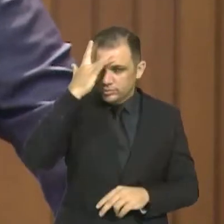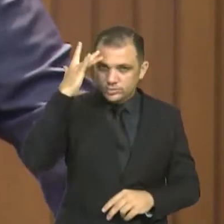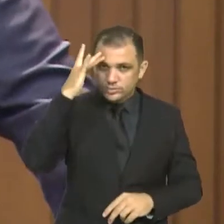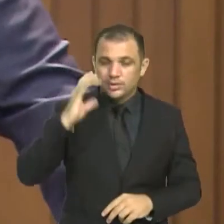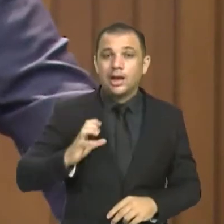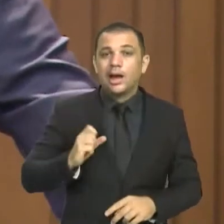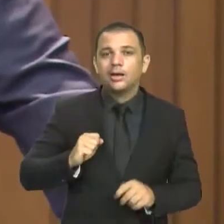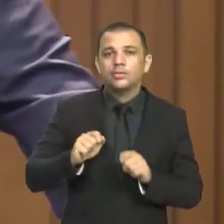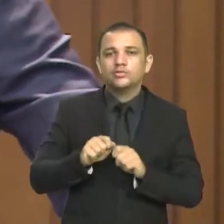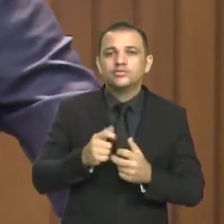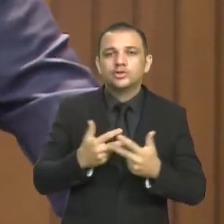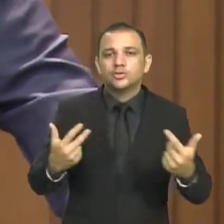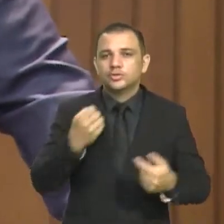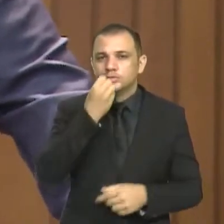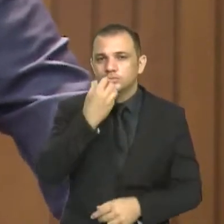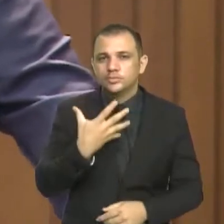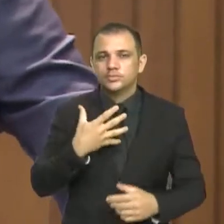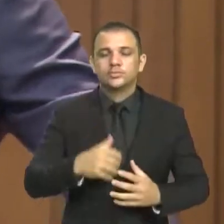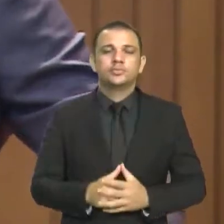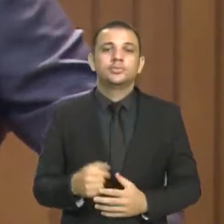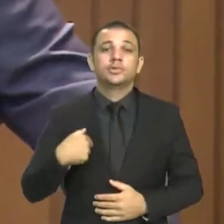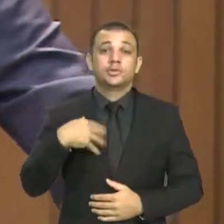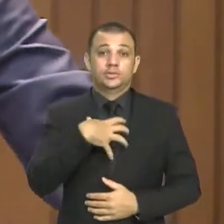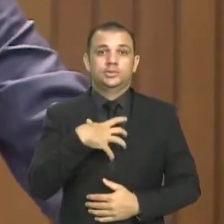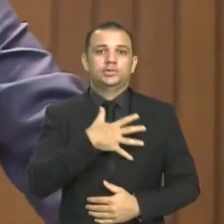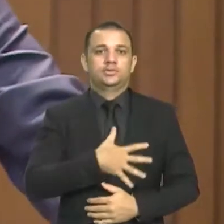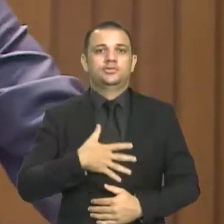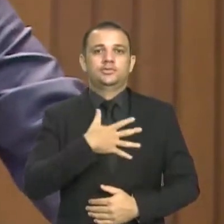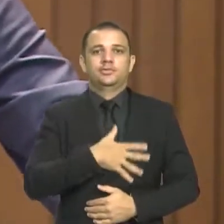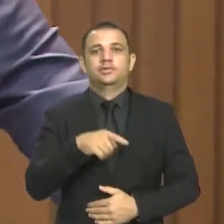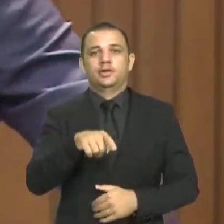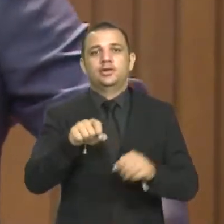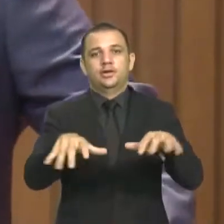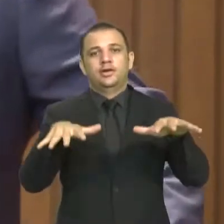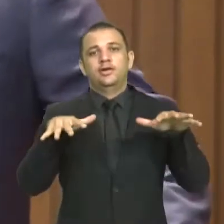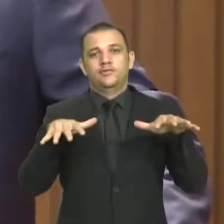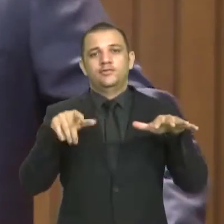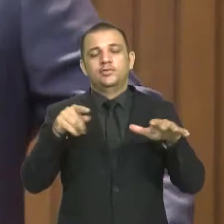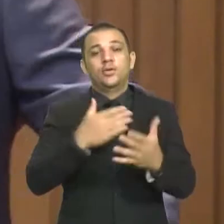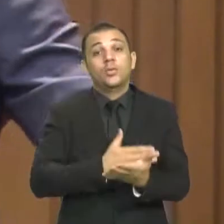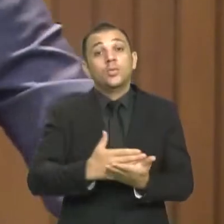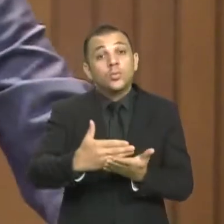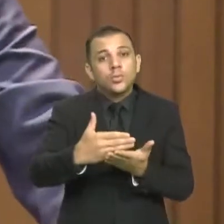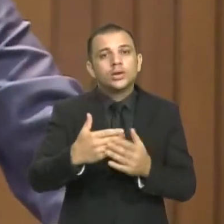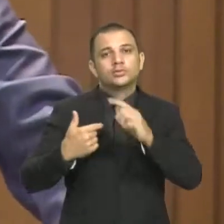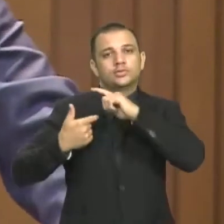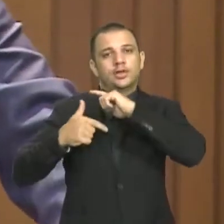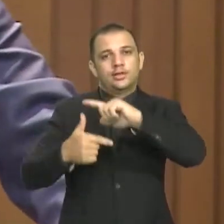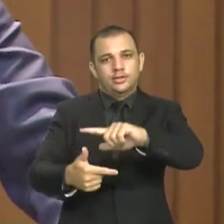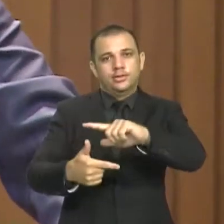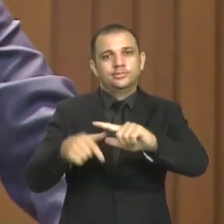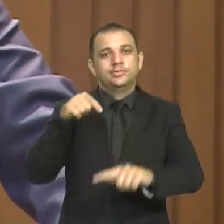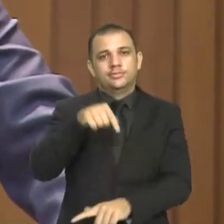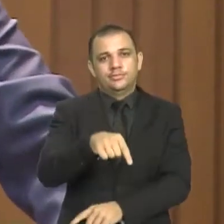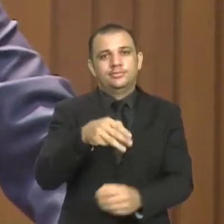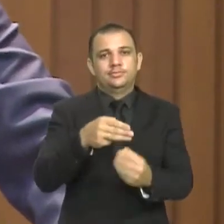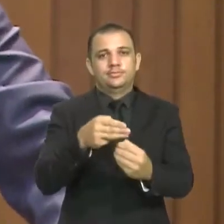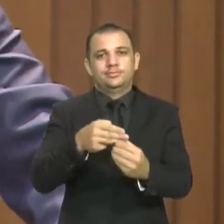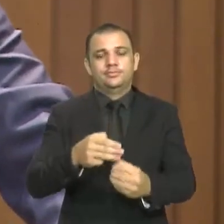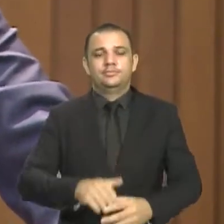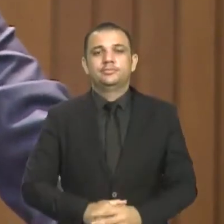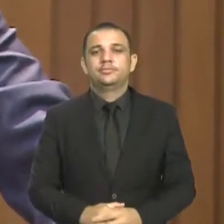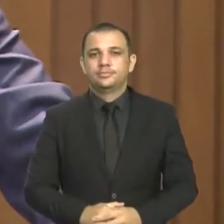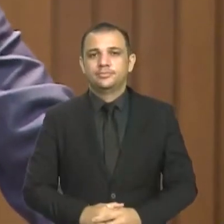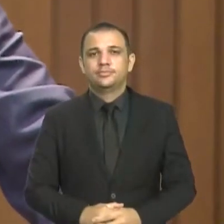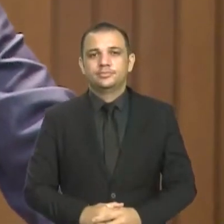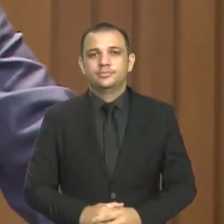muito feliz com esse grande evento, que inicia uma grande tradição no município de Montes Altos. E eu